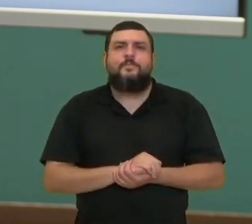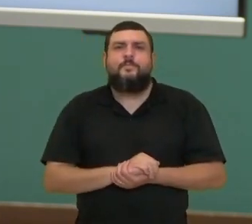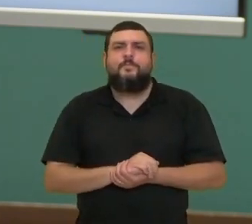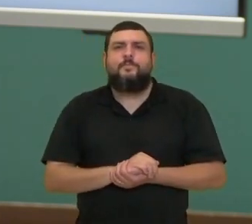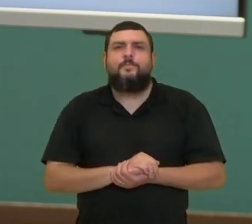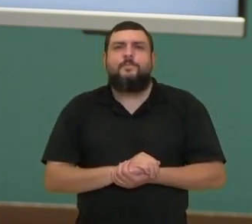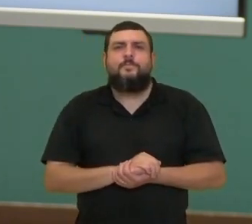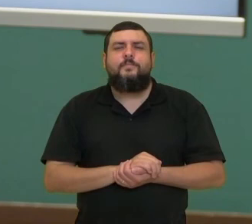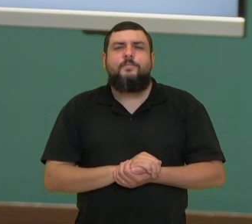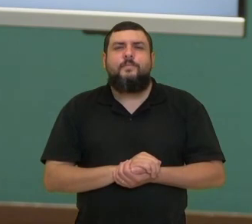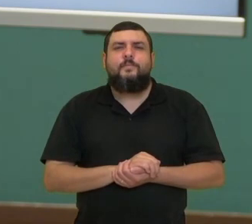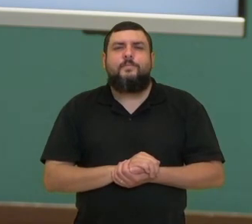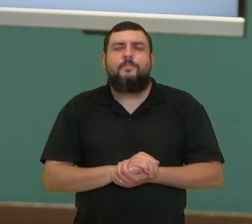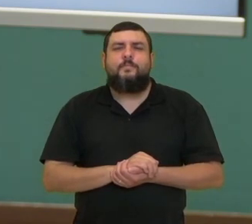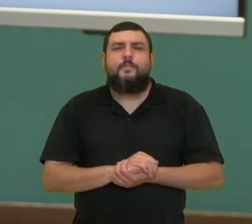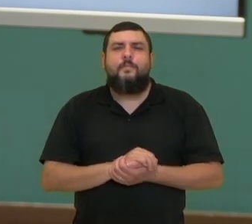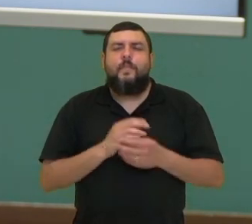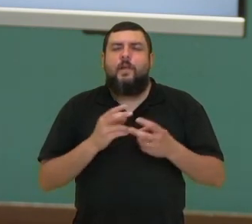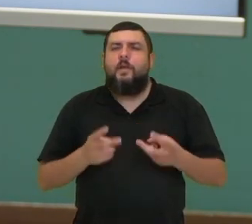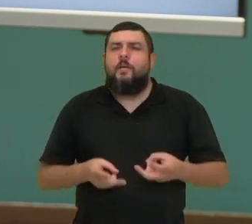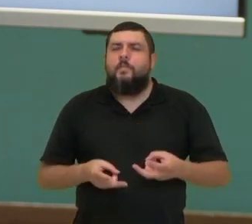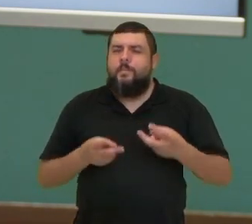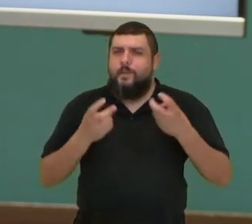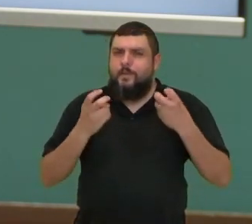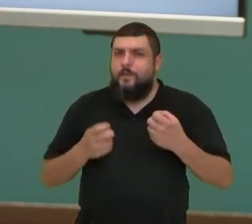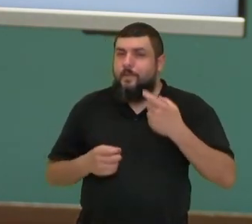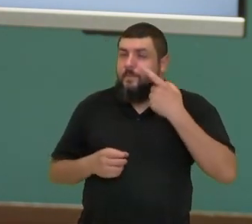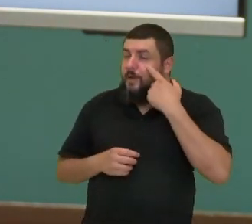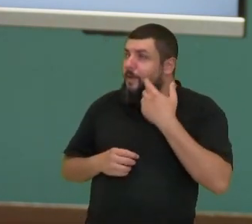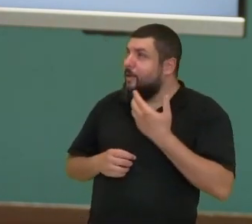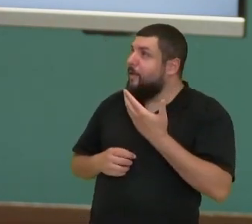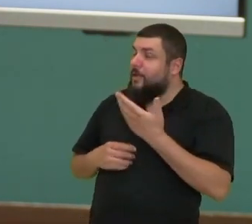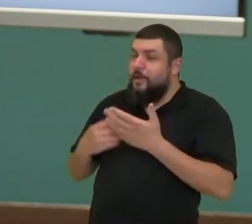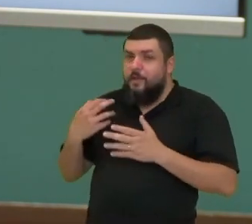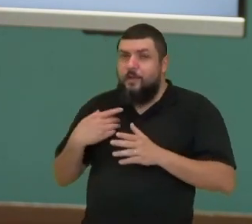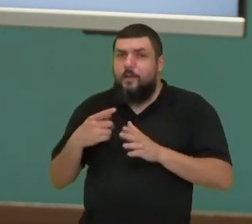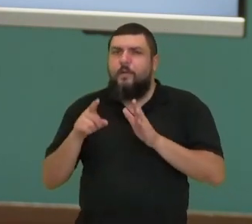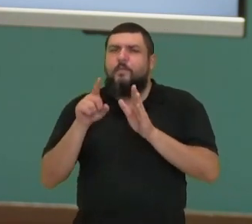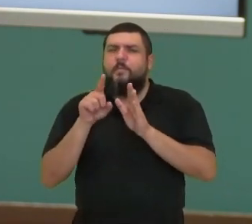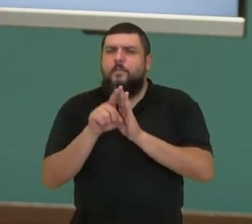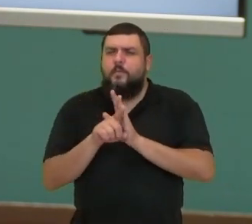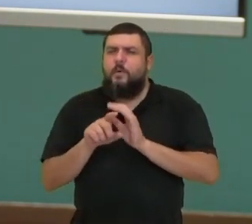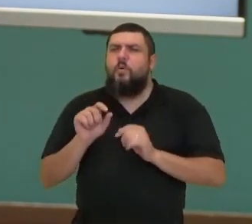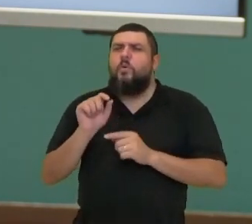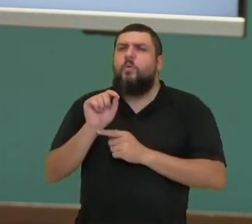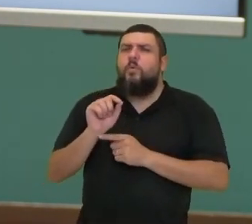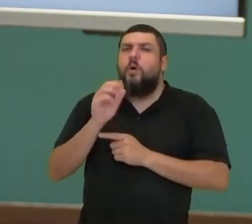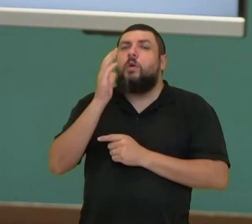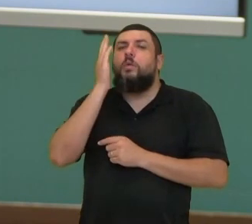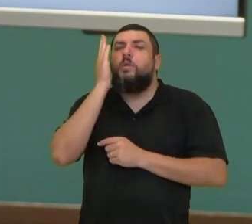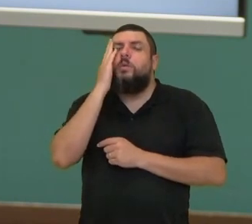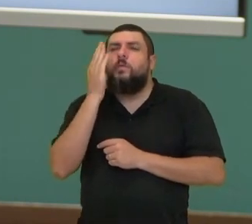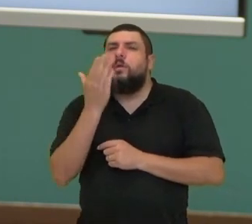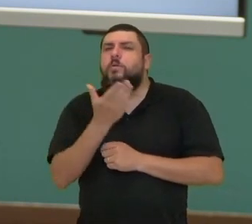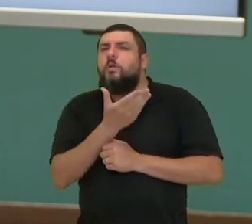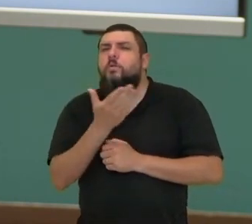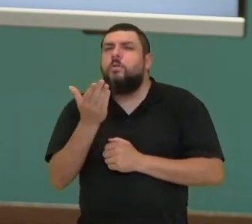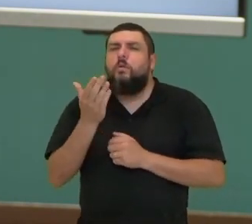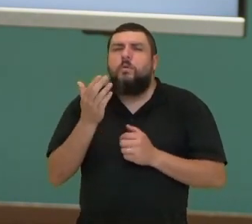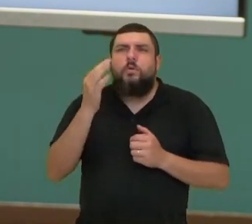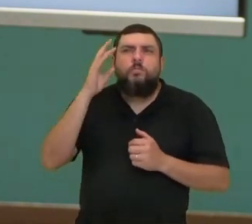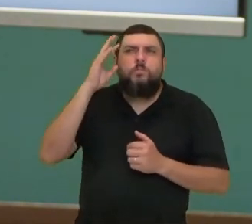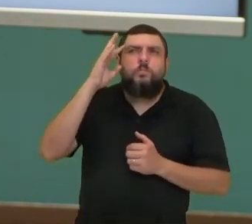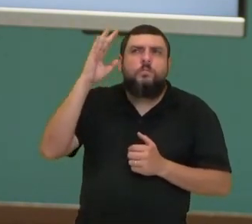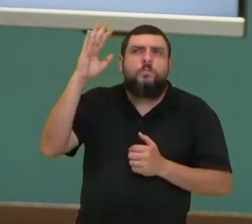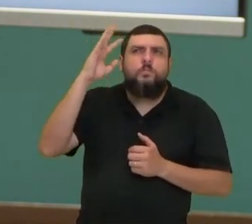vocês viram que foram perguntas teóricas, mas para ver se vocês realmente sabem aí, entenderam o